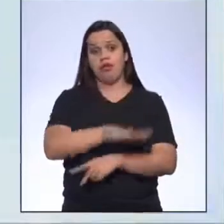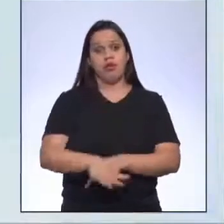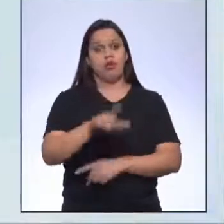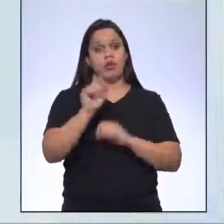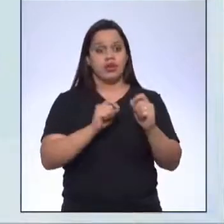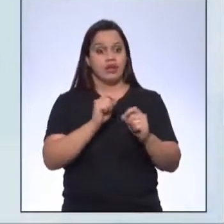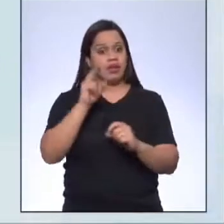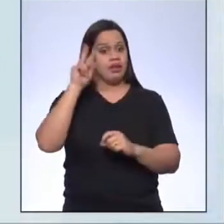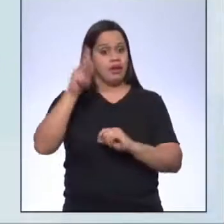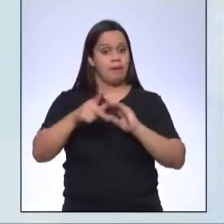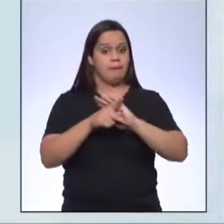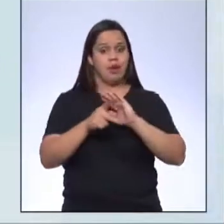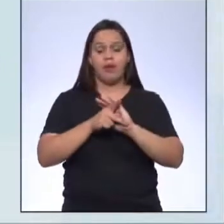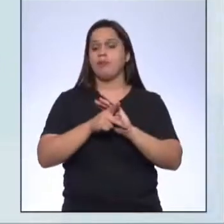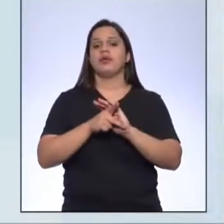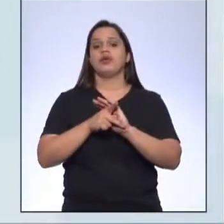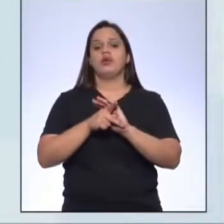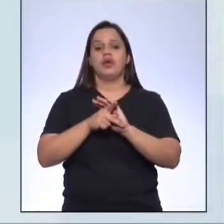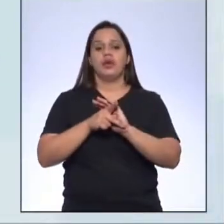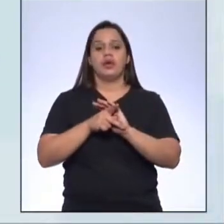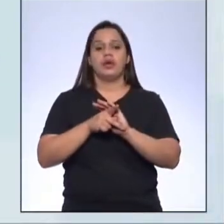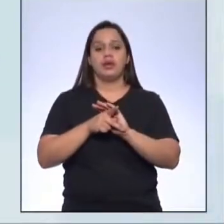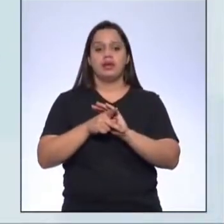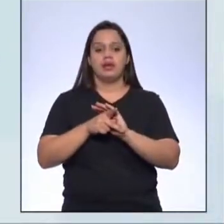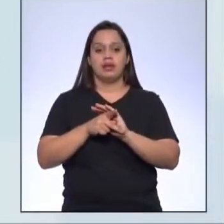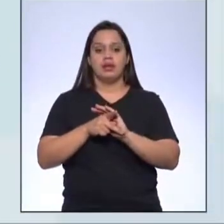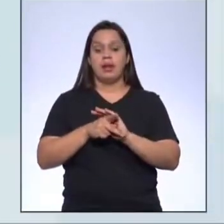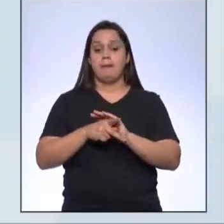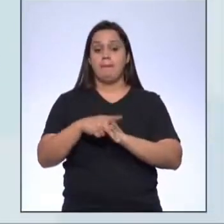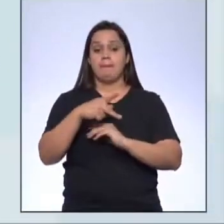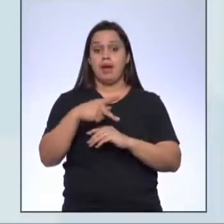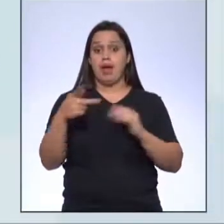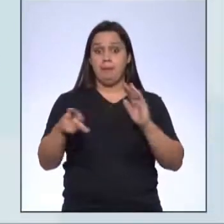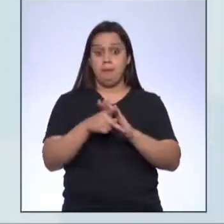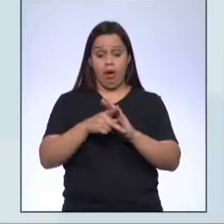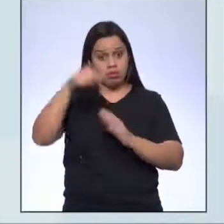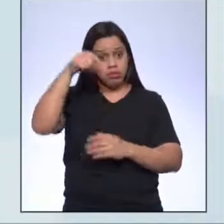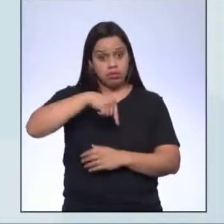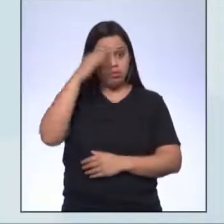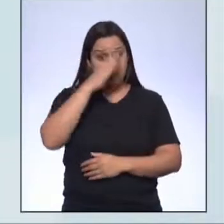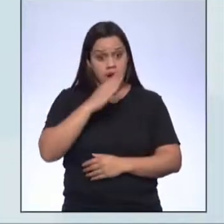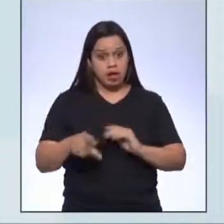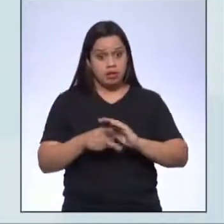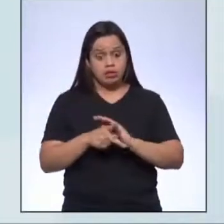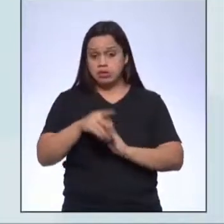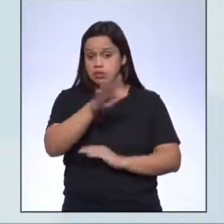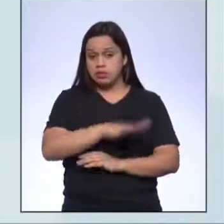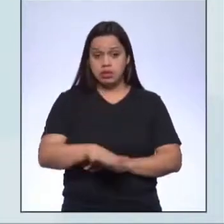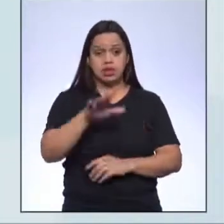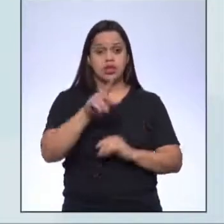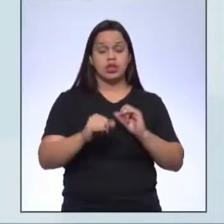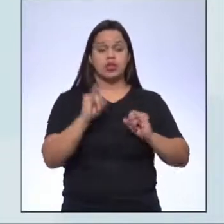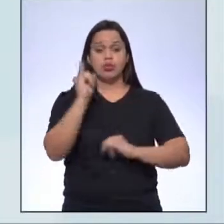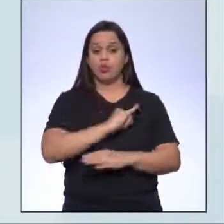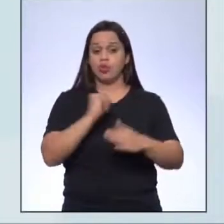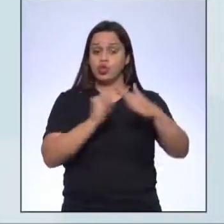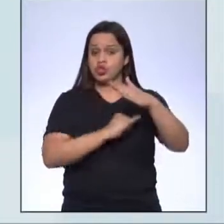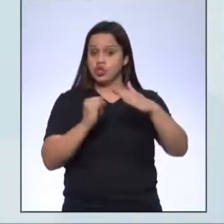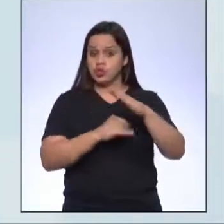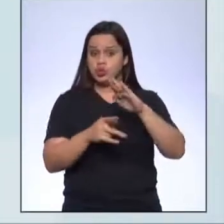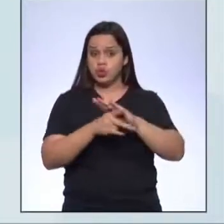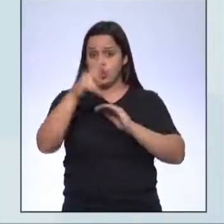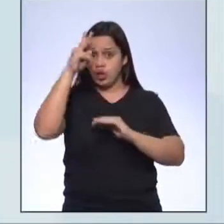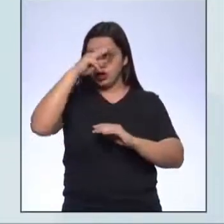como patrimônio histórico imaterial pelo Instituto do Patrimônio Histórico e Artístico Nacional, o IPHAN. Então, ela